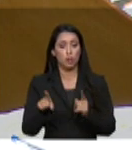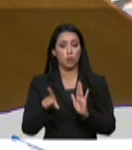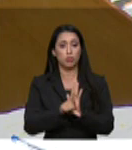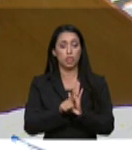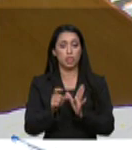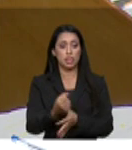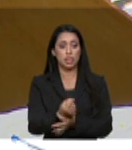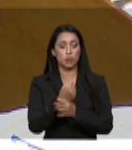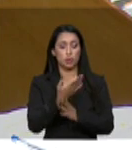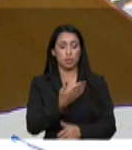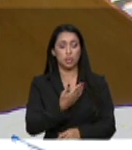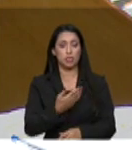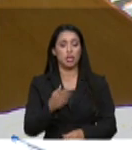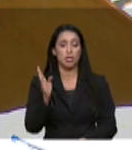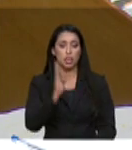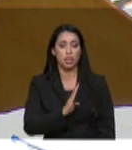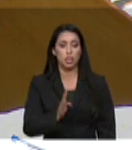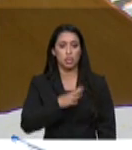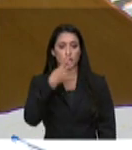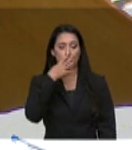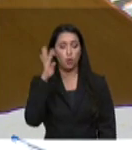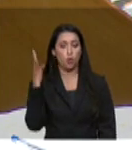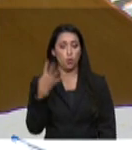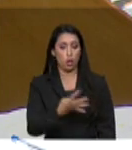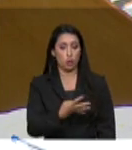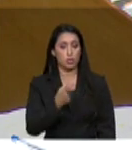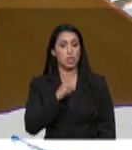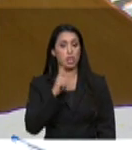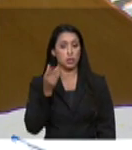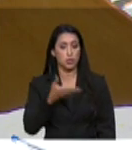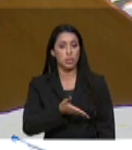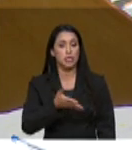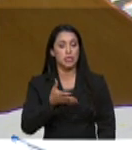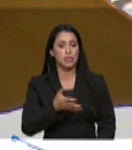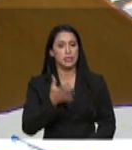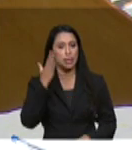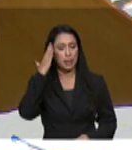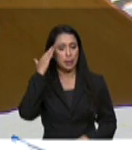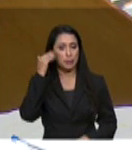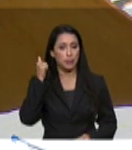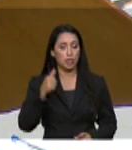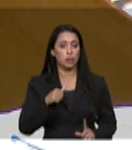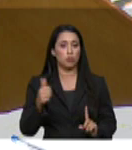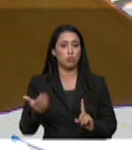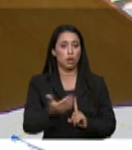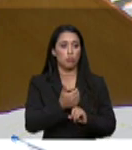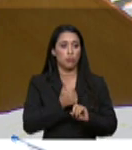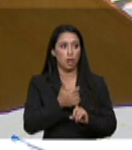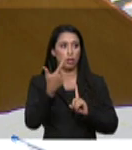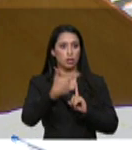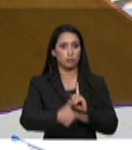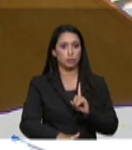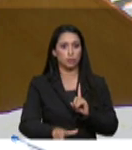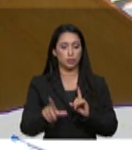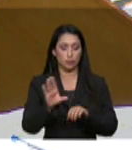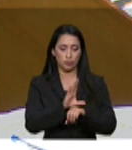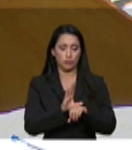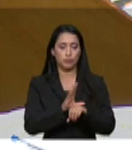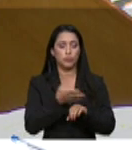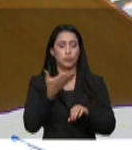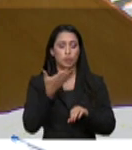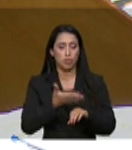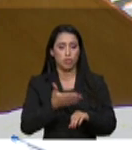então Leite segurança nacional o acusado ciente de que estaria acobertado pelo manto da inviolabilidade constitucional